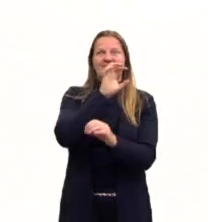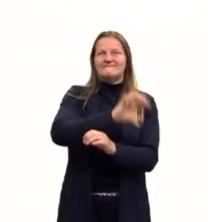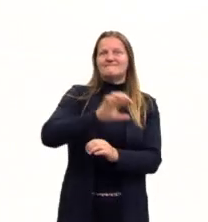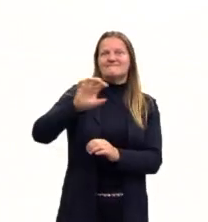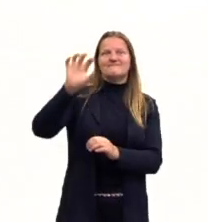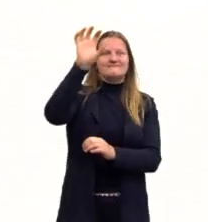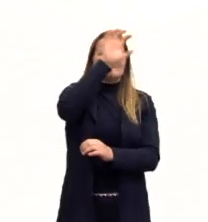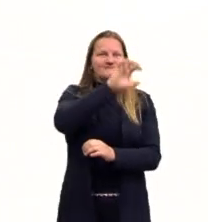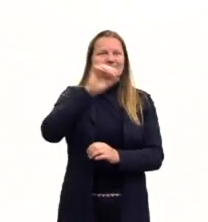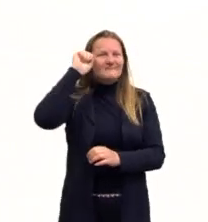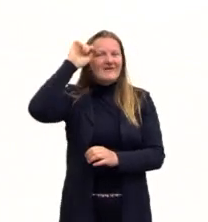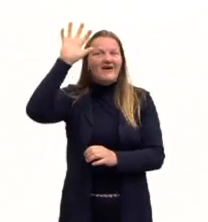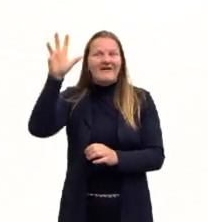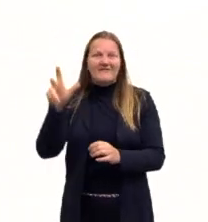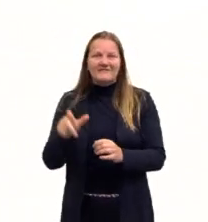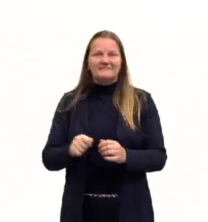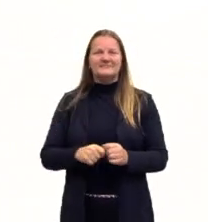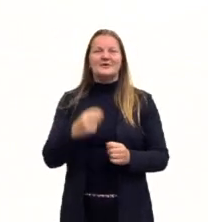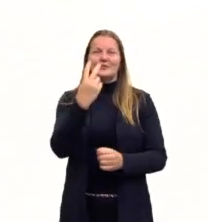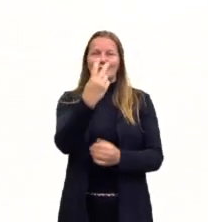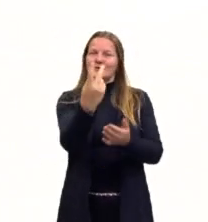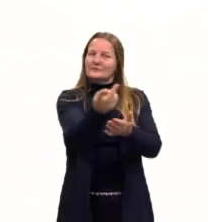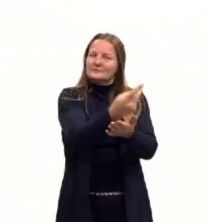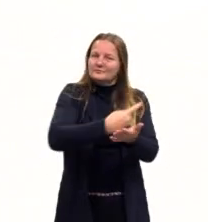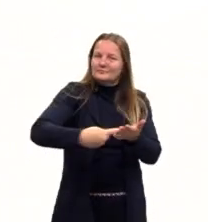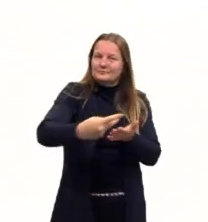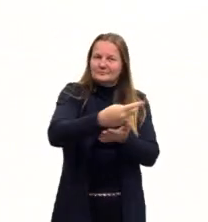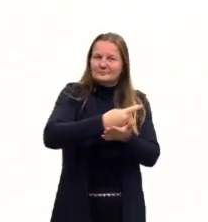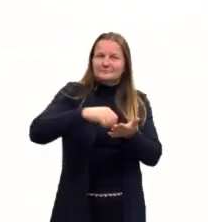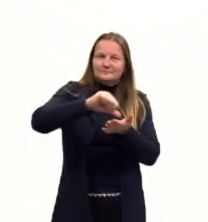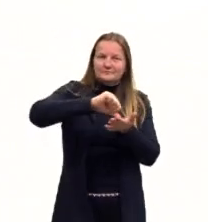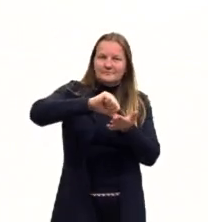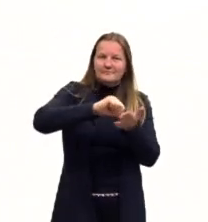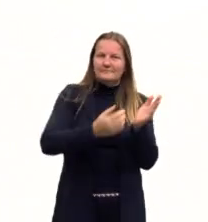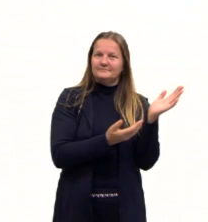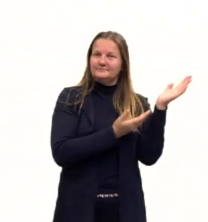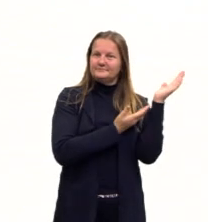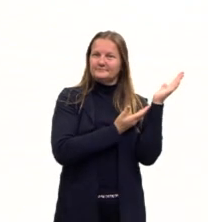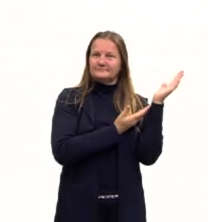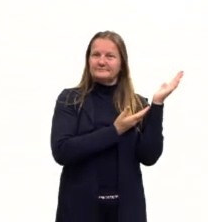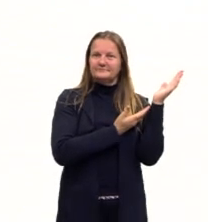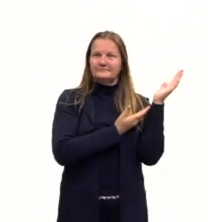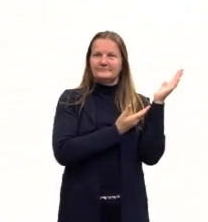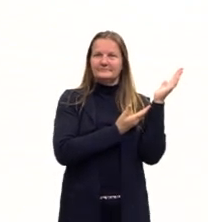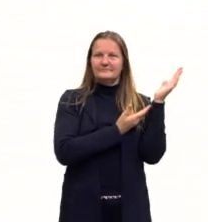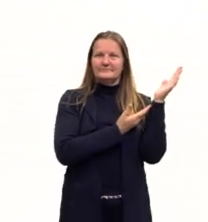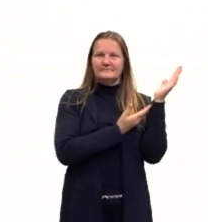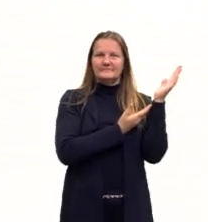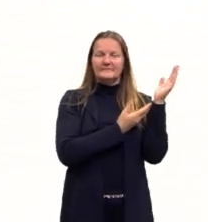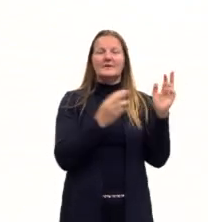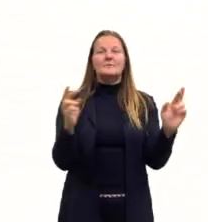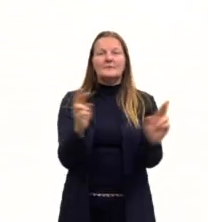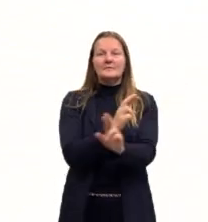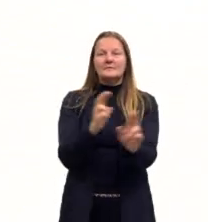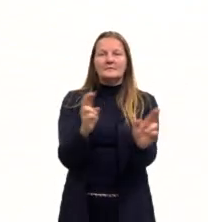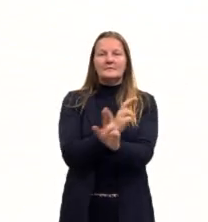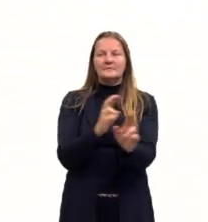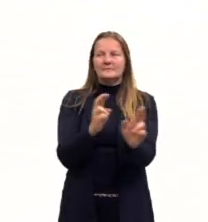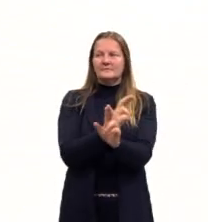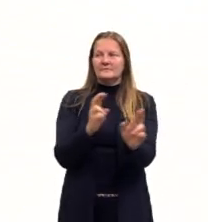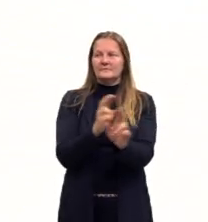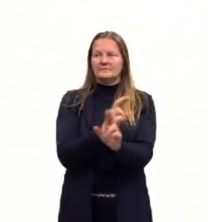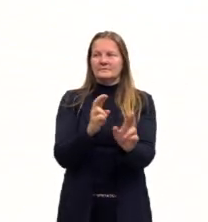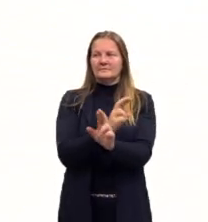África né e eu trago dois mapas aqui para vocês para mostrar essa algumas relações aí